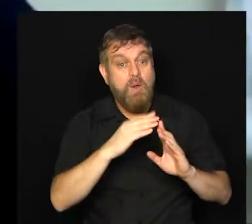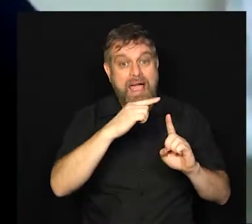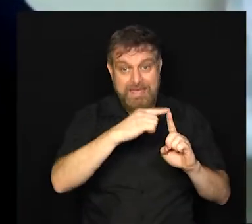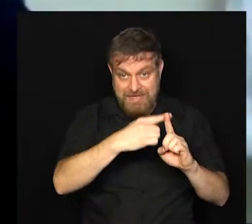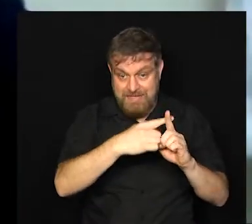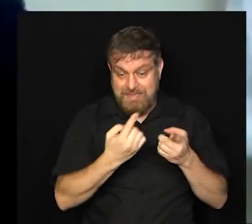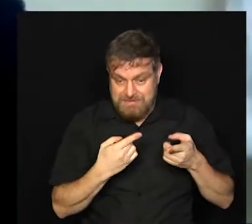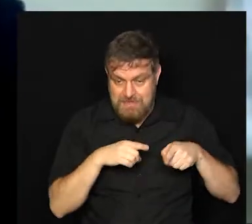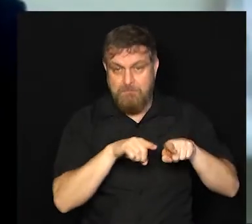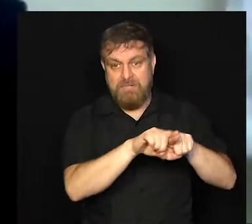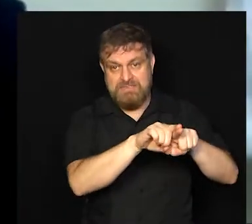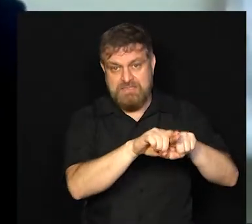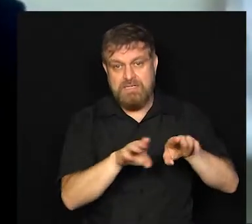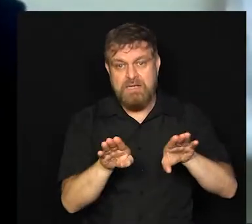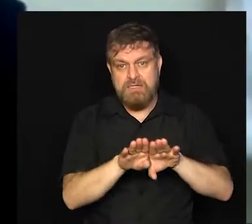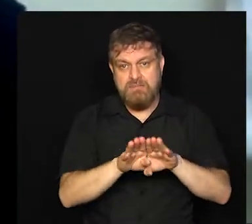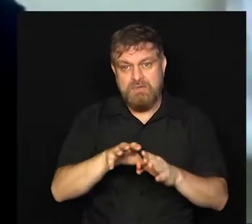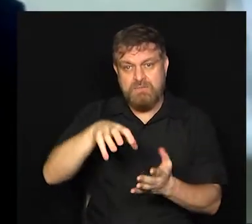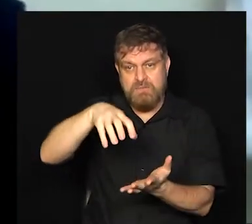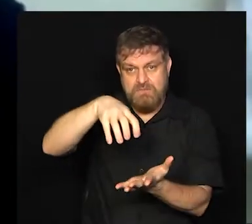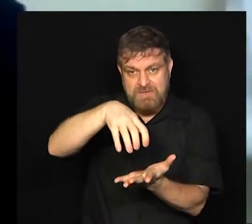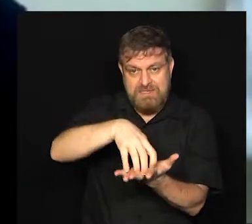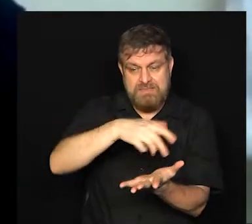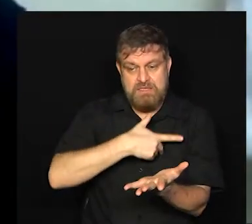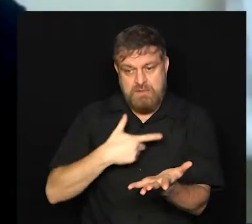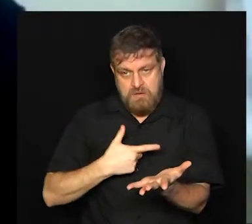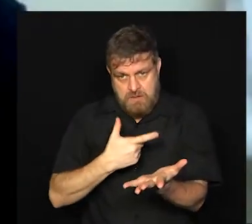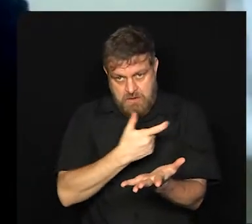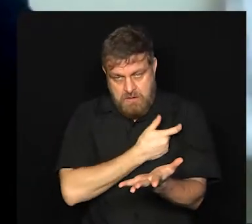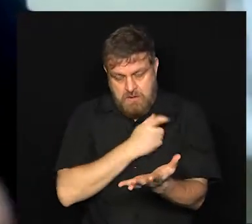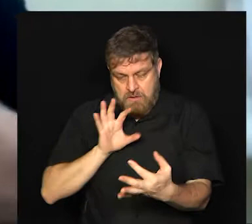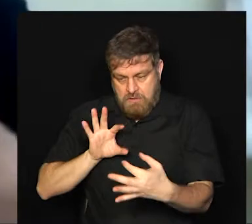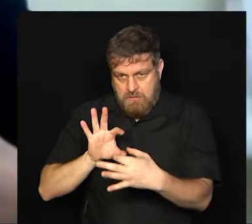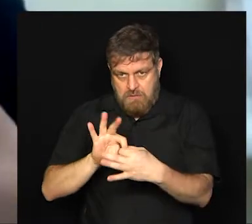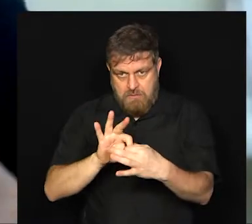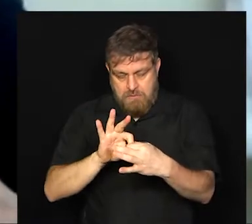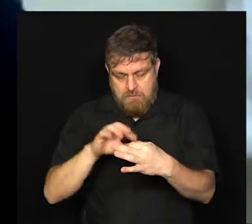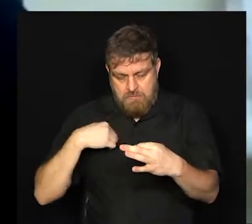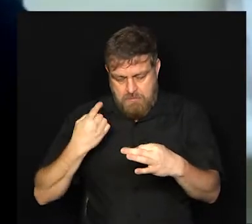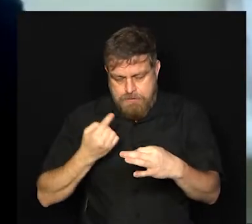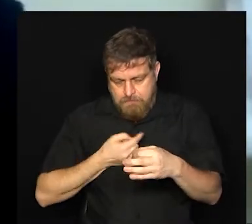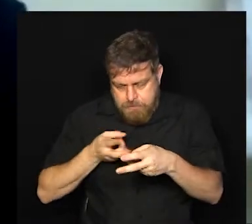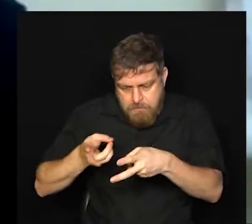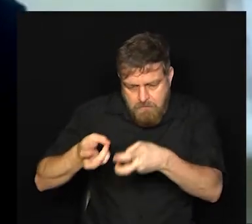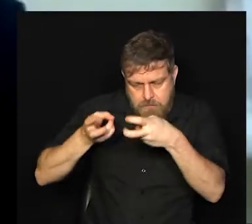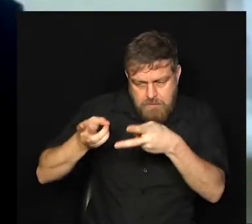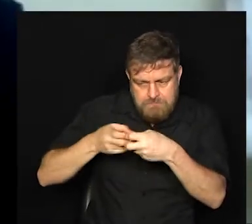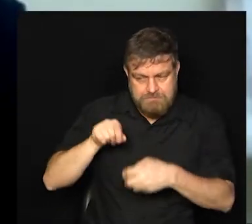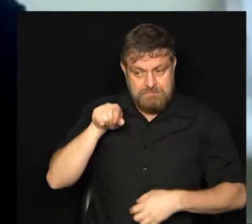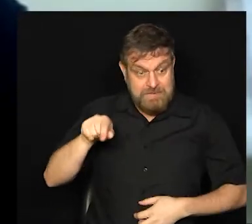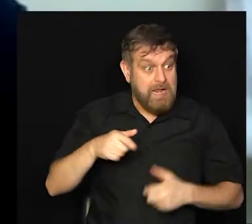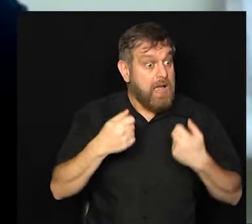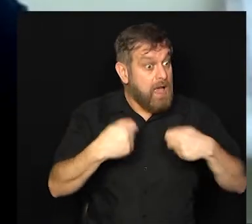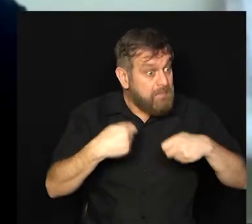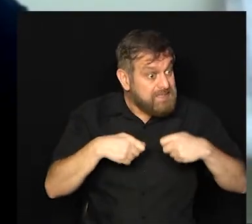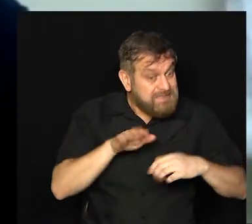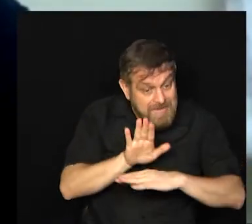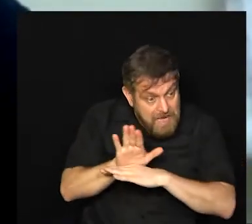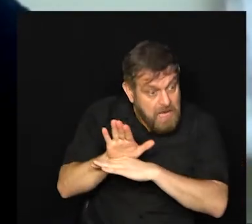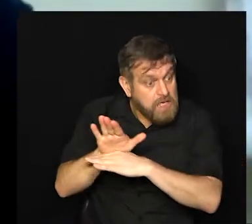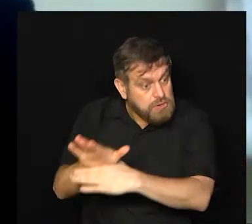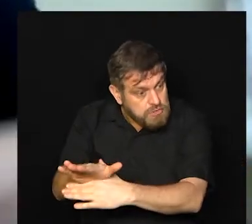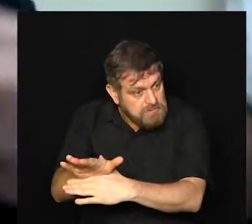igreja e também com o centro, com o posto de saúde, quando identificamos alguma situação que precisava de um encaminhamento para o posto